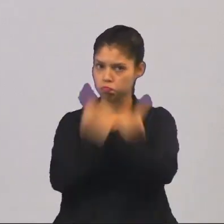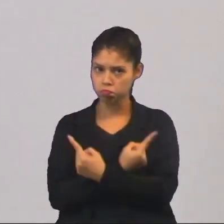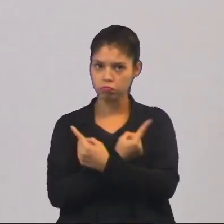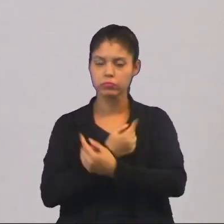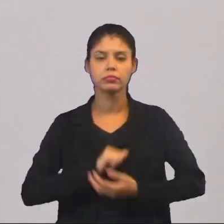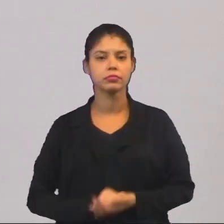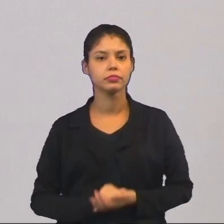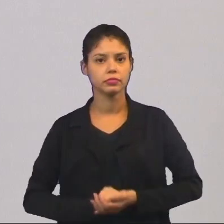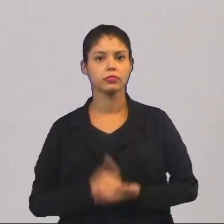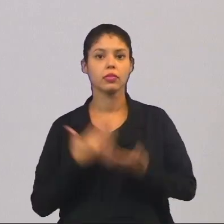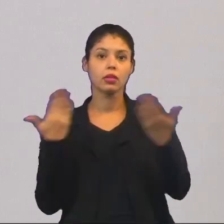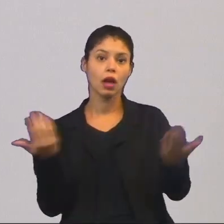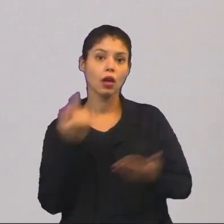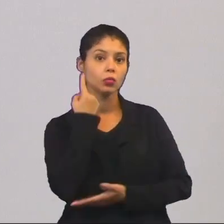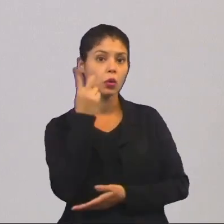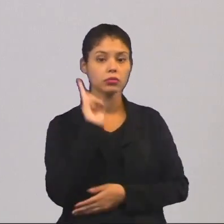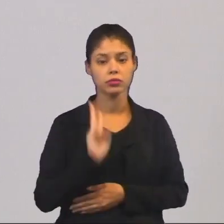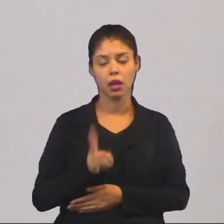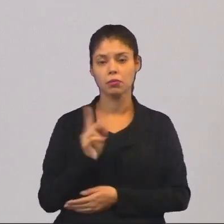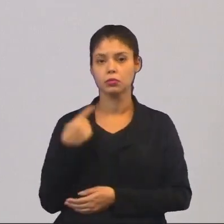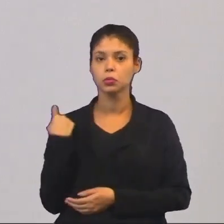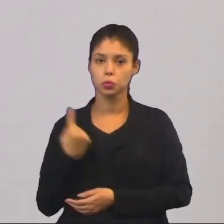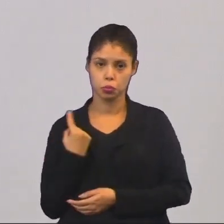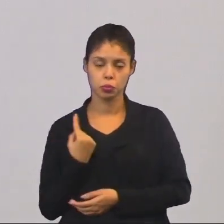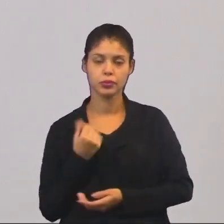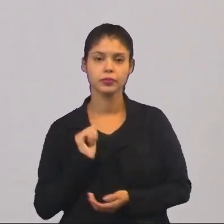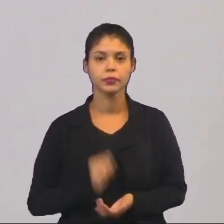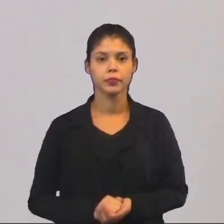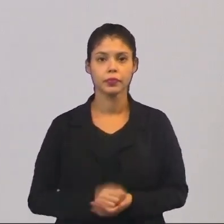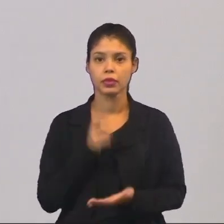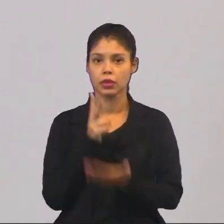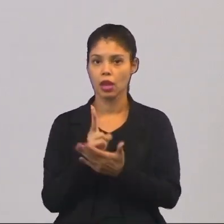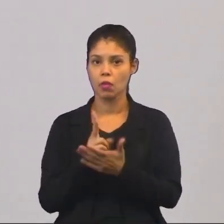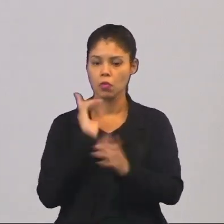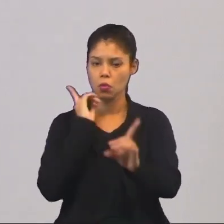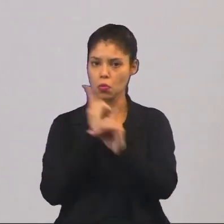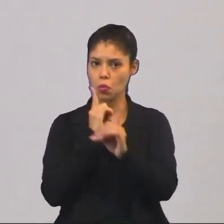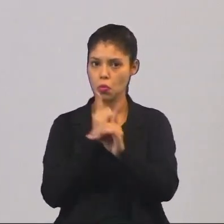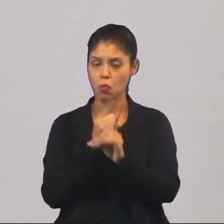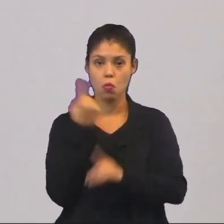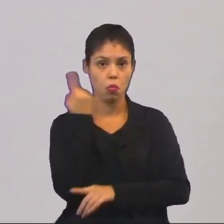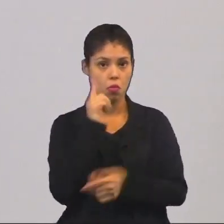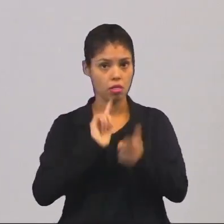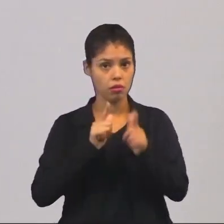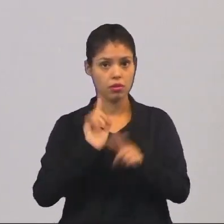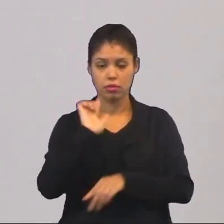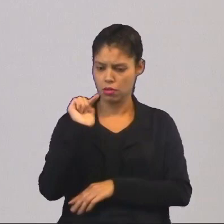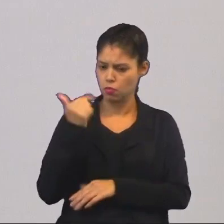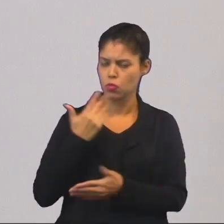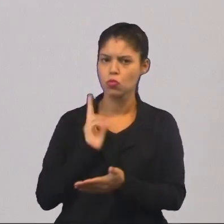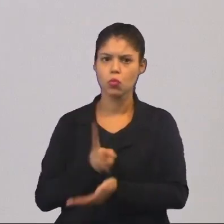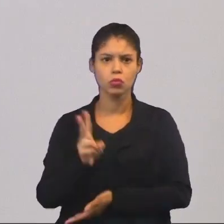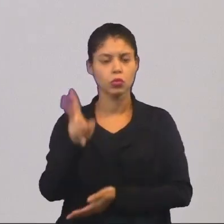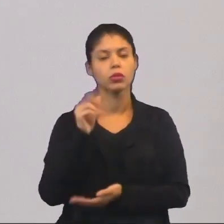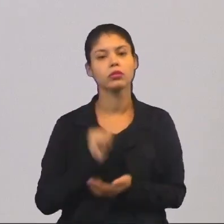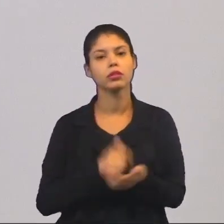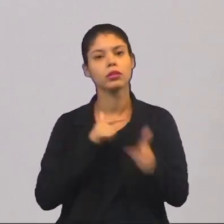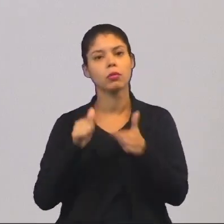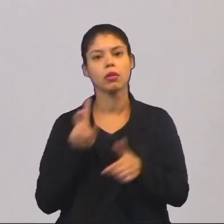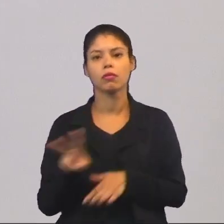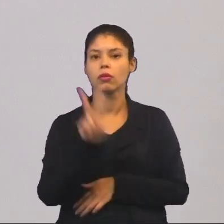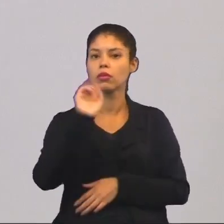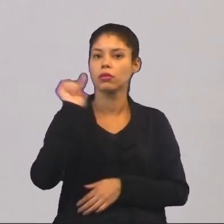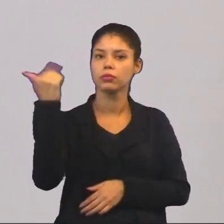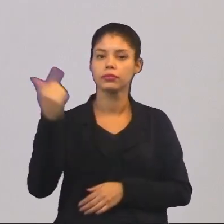tá? Sendo que uma sempre é isolada. Acha o valor de uma letra, depois volta e continua e trabalha achando o valor